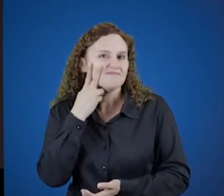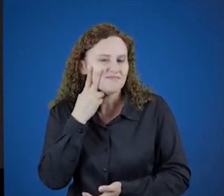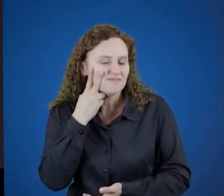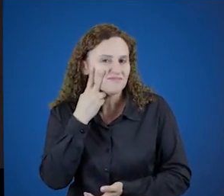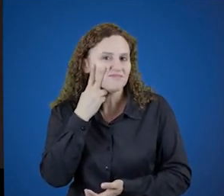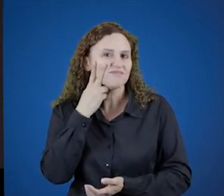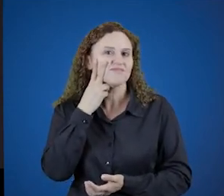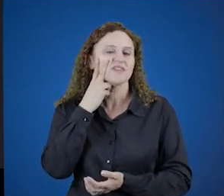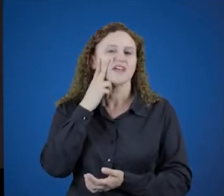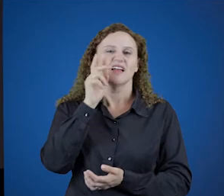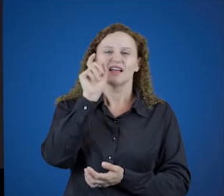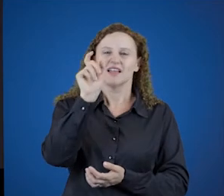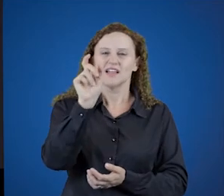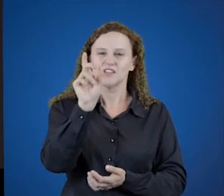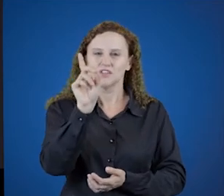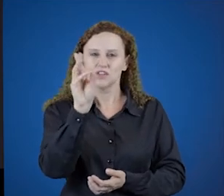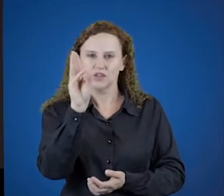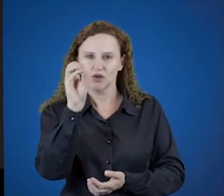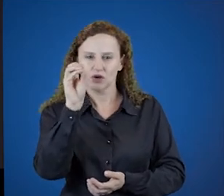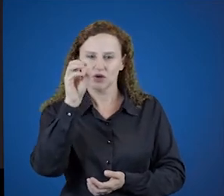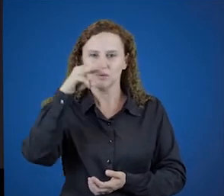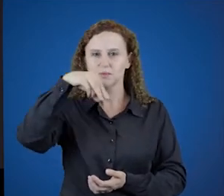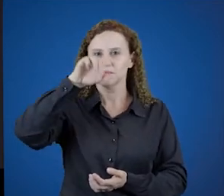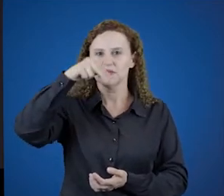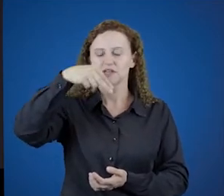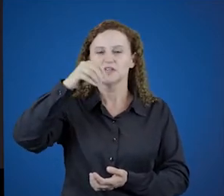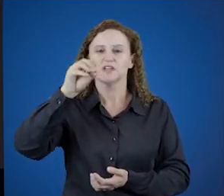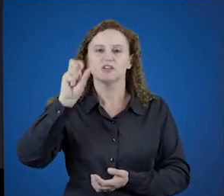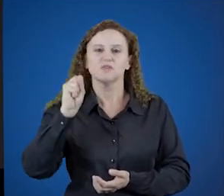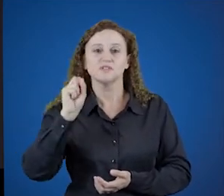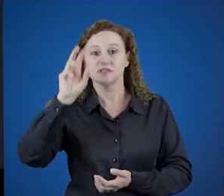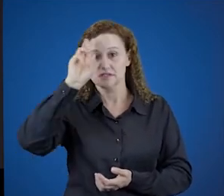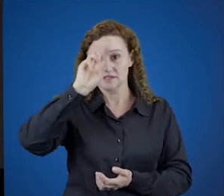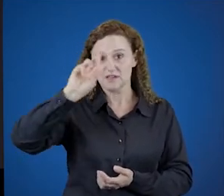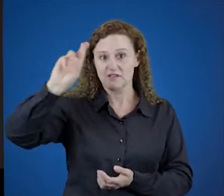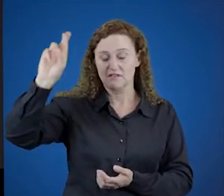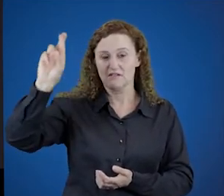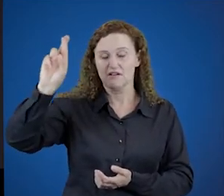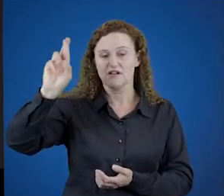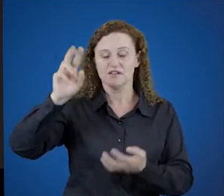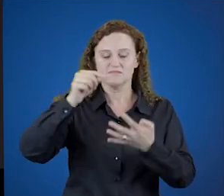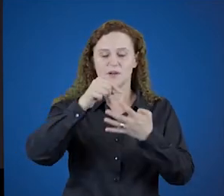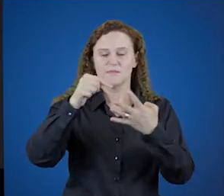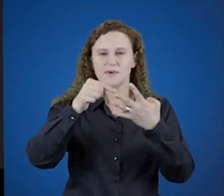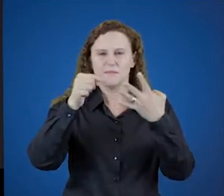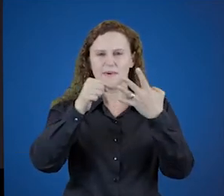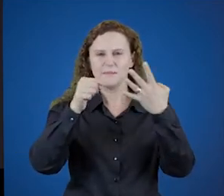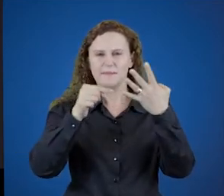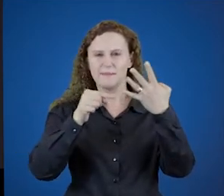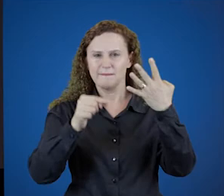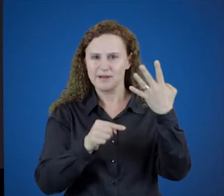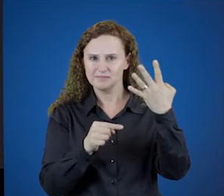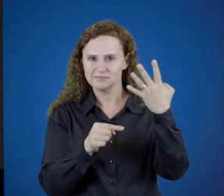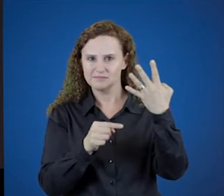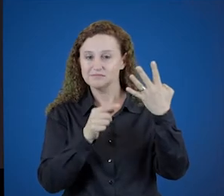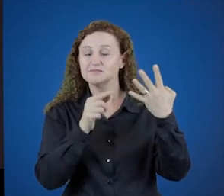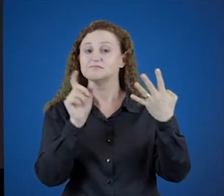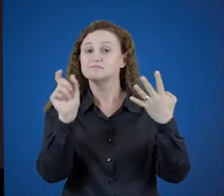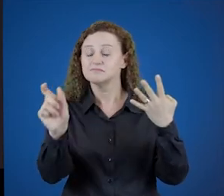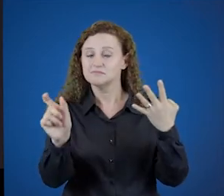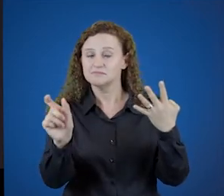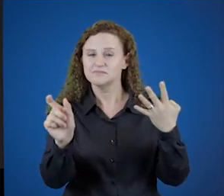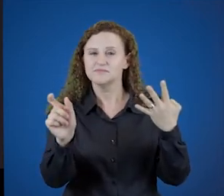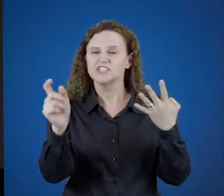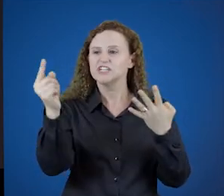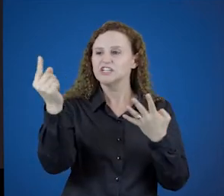significa senhor ui significa menino criança aí o termo Puericultura